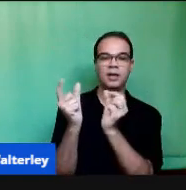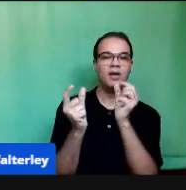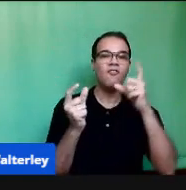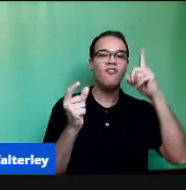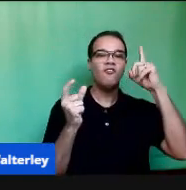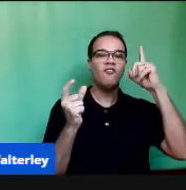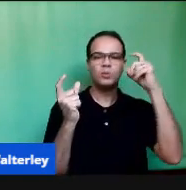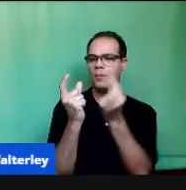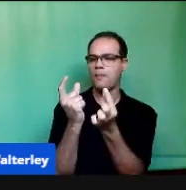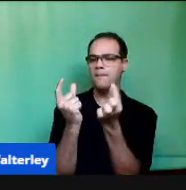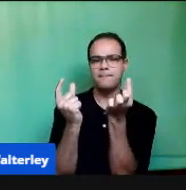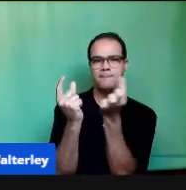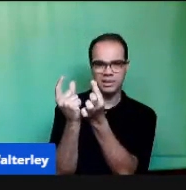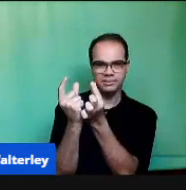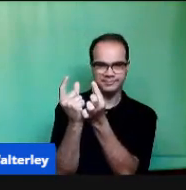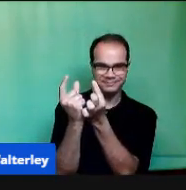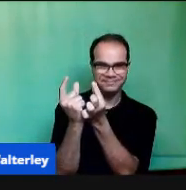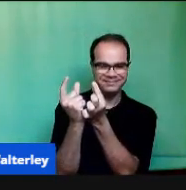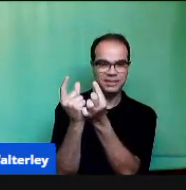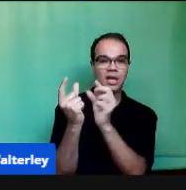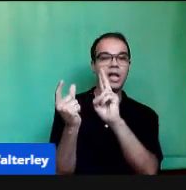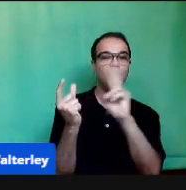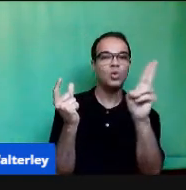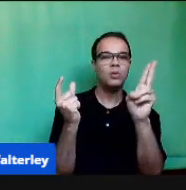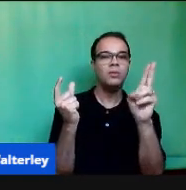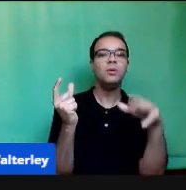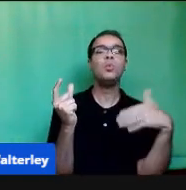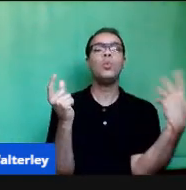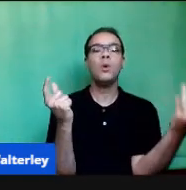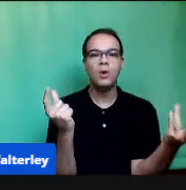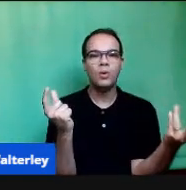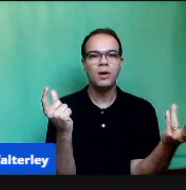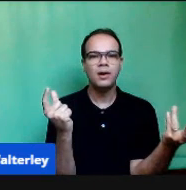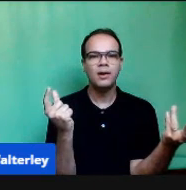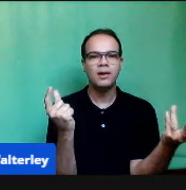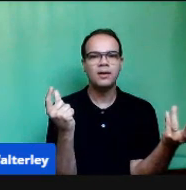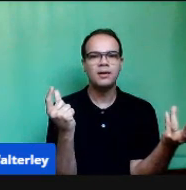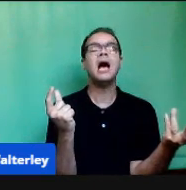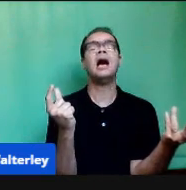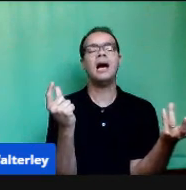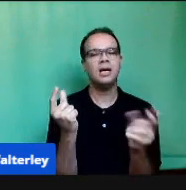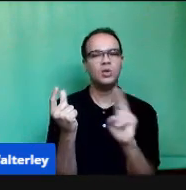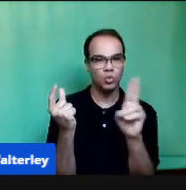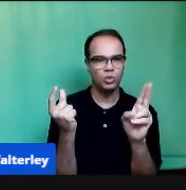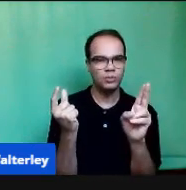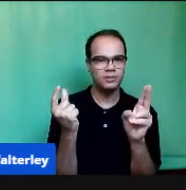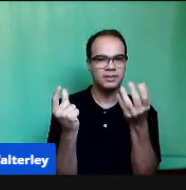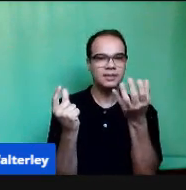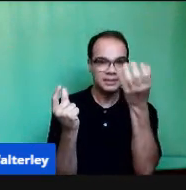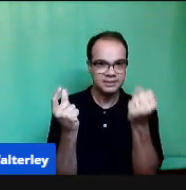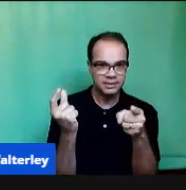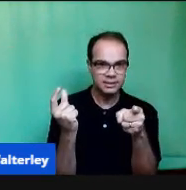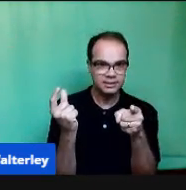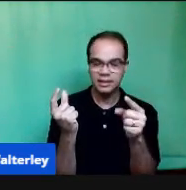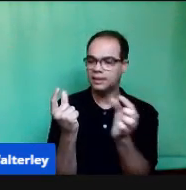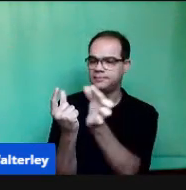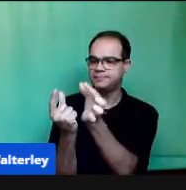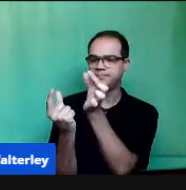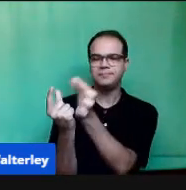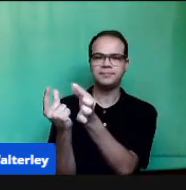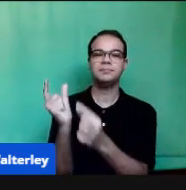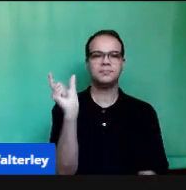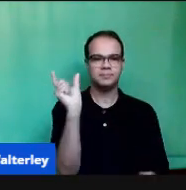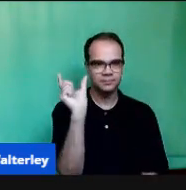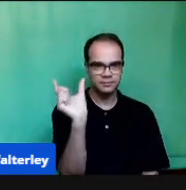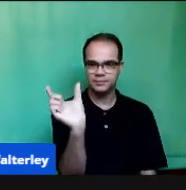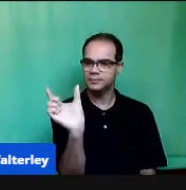porque muitas vezes a dificuldade que os atendentes, né, dos serviços públicos de